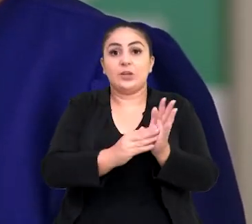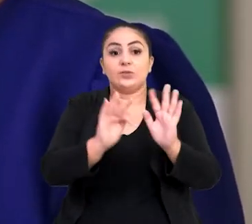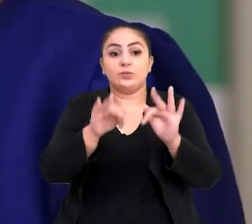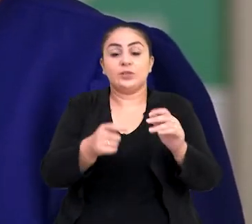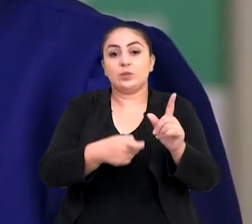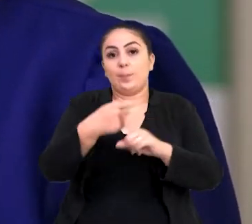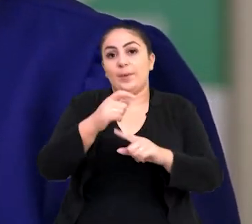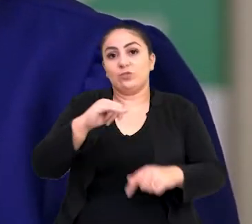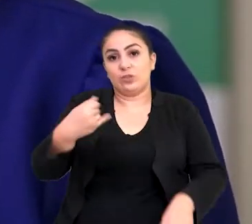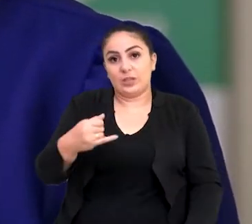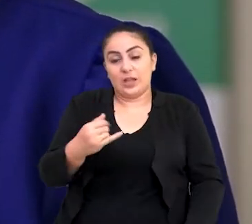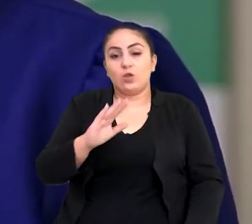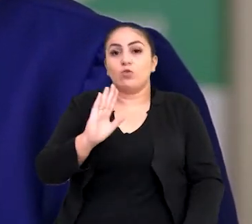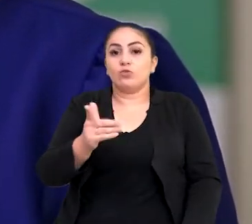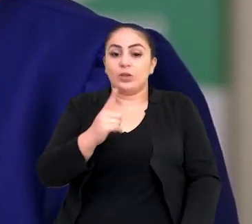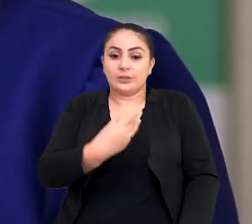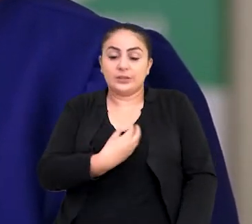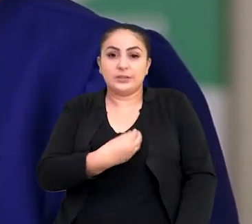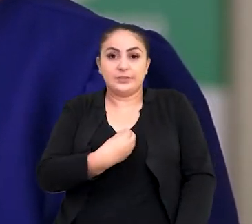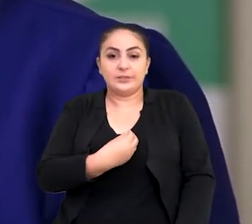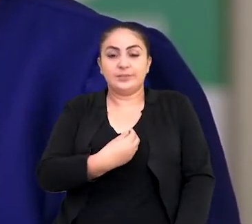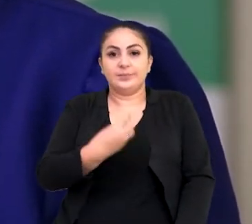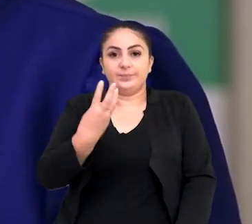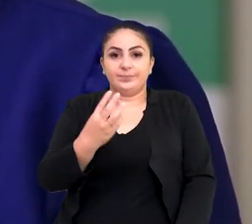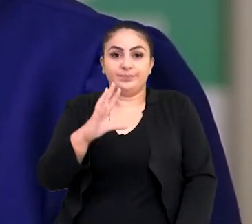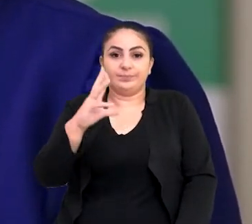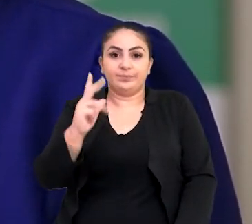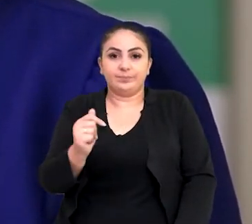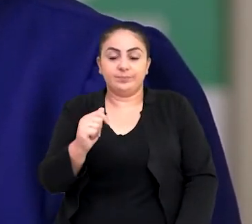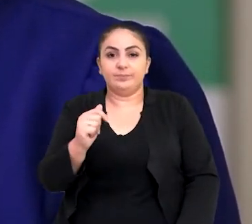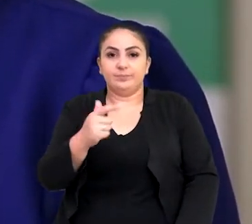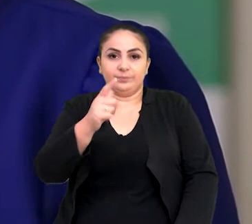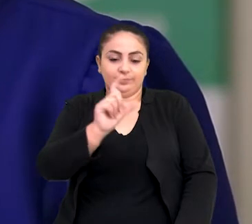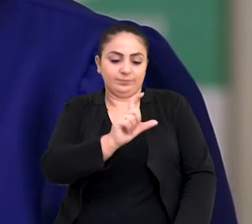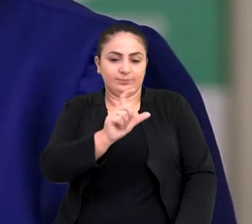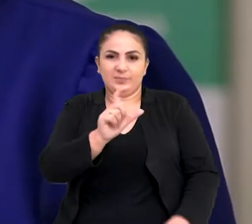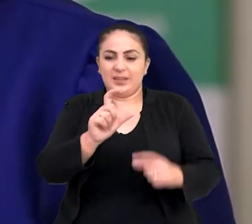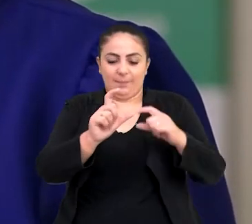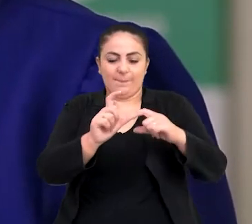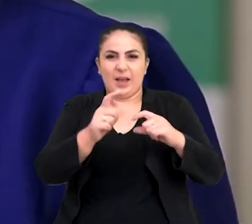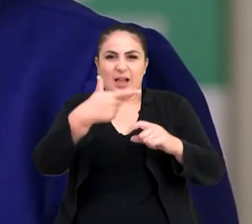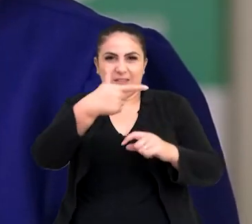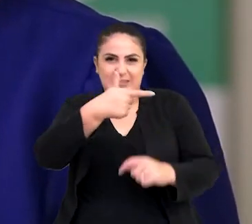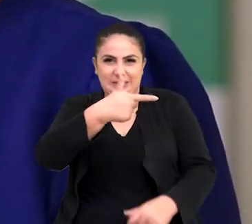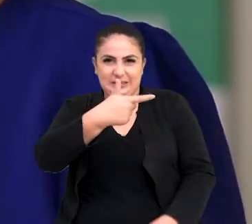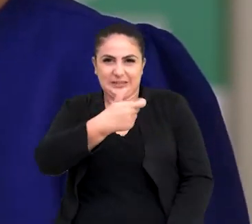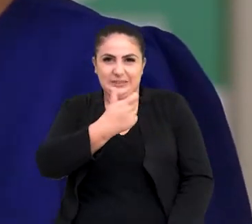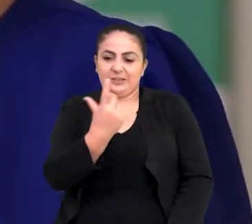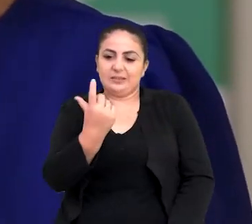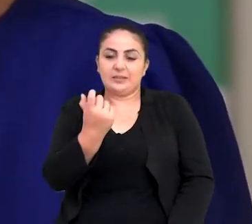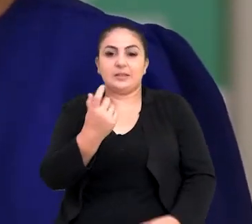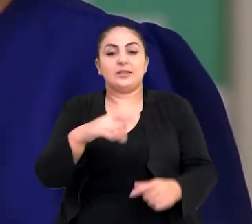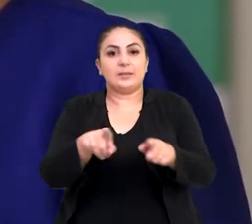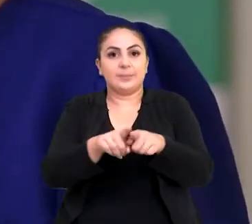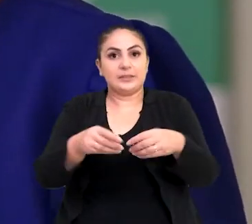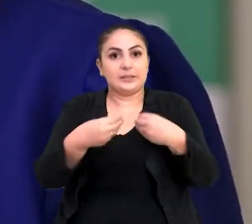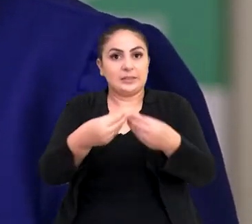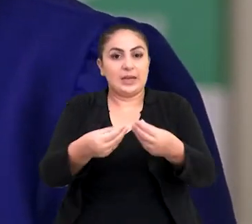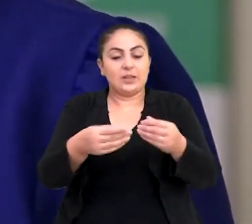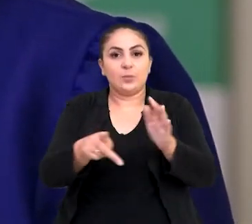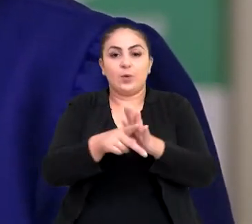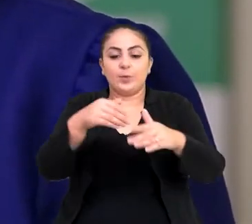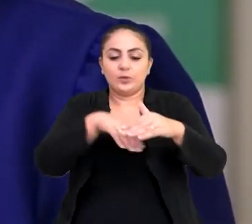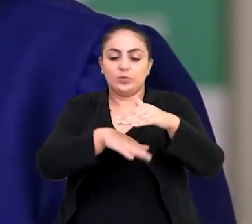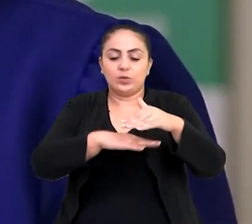é concreto, até o final do mês de janeiro que já tenhamos 3 milhões de seringas entregues no nosso estoque